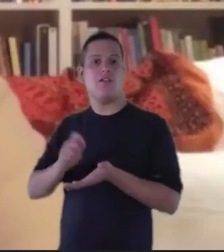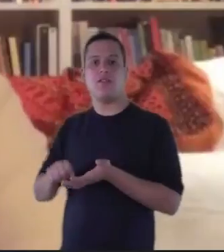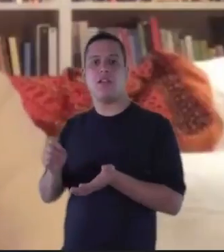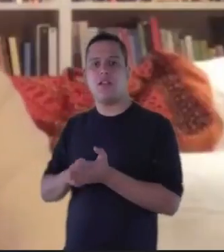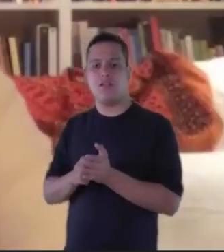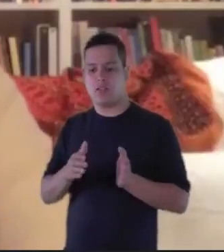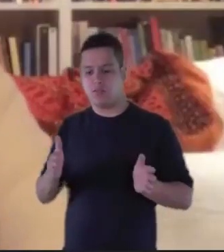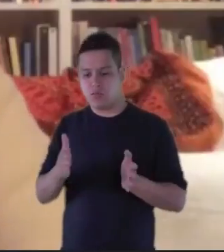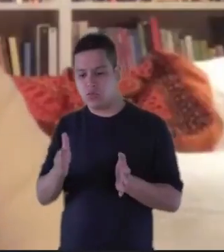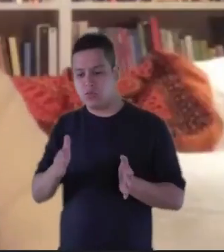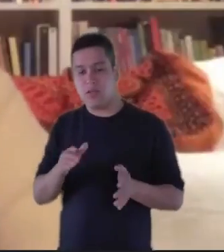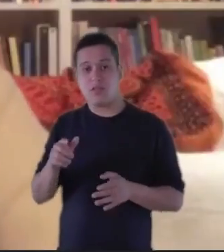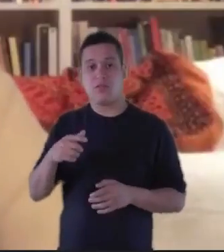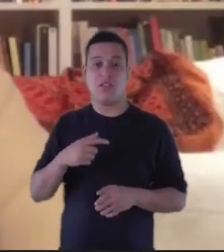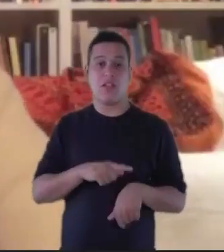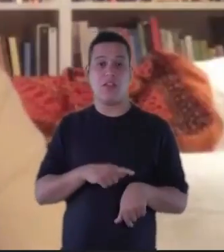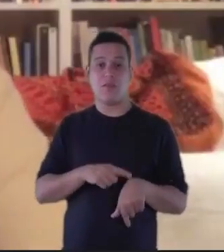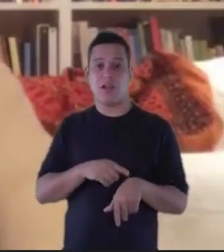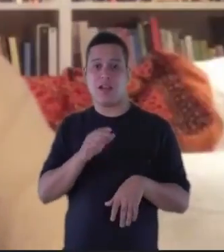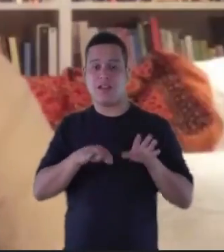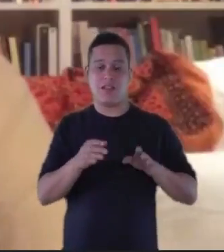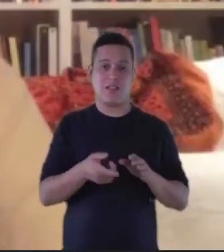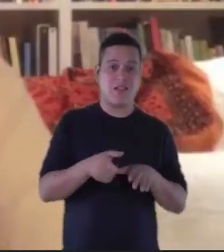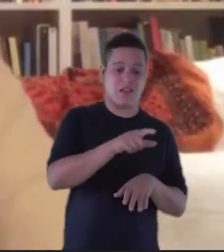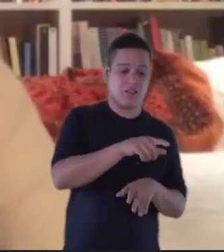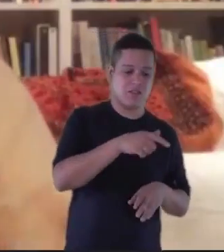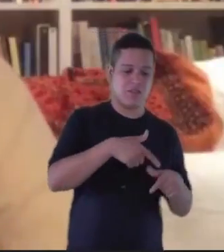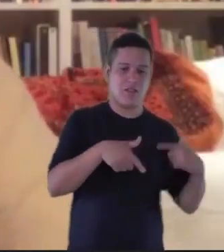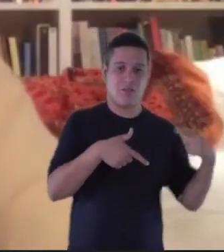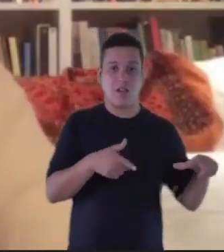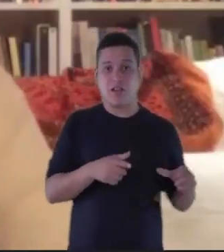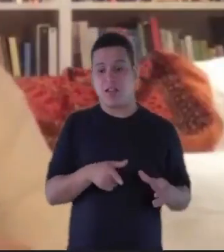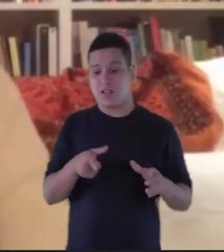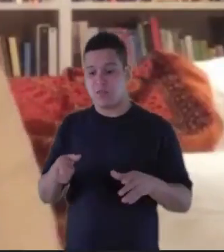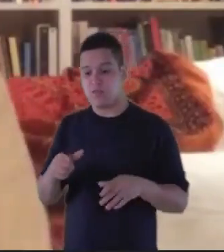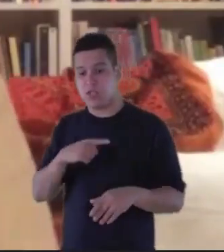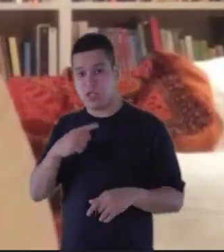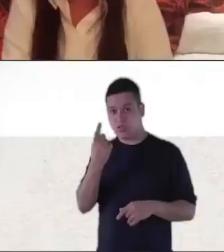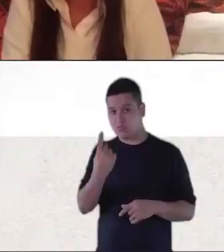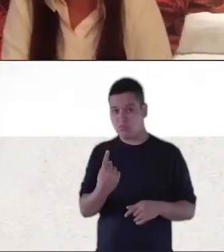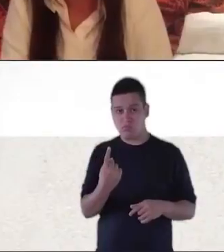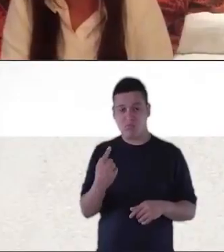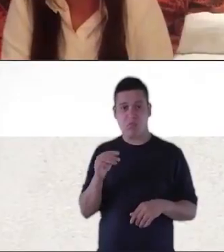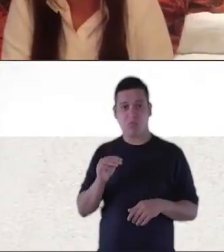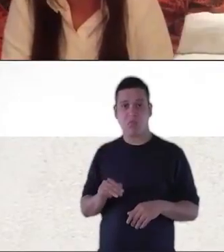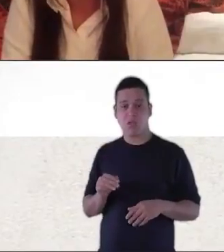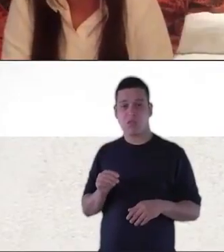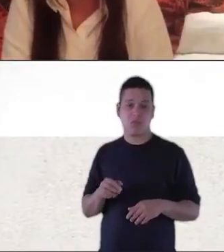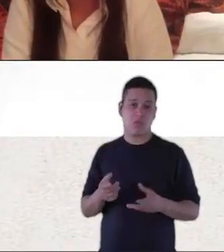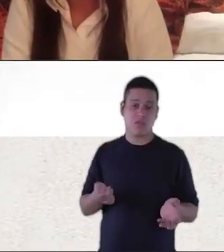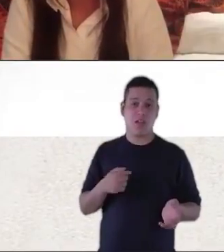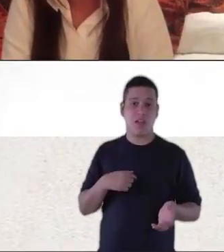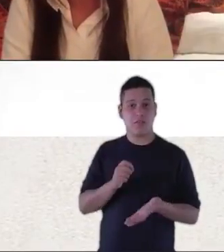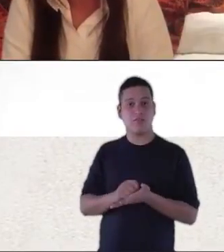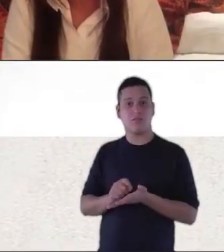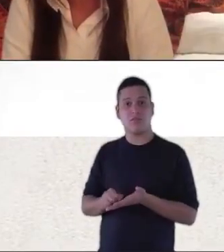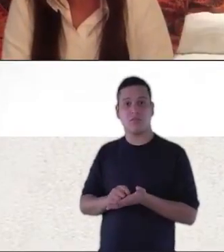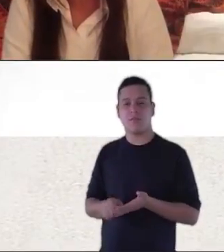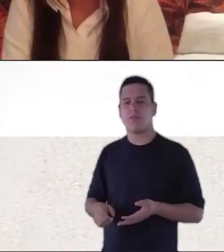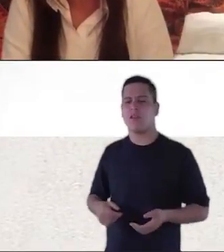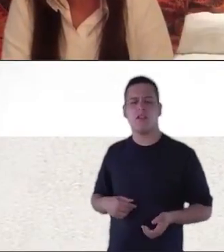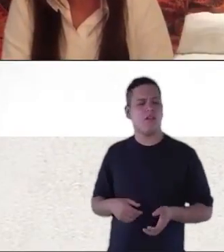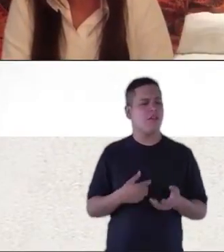maravilhada com aquilo. Então, tem também, assim, na nossa relação também... Eu não resisto à pergunta. Ele é